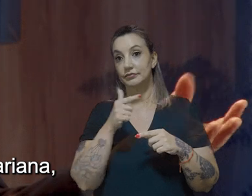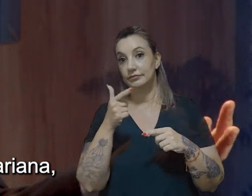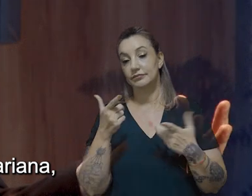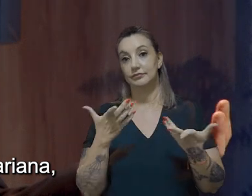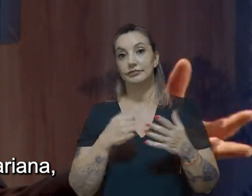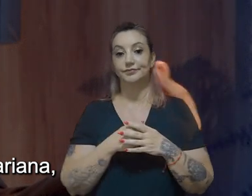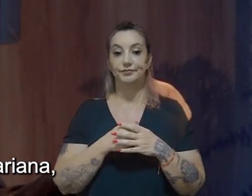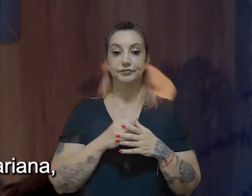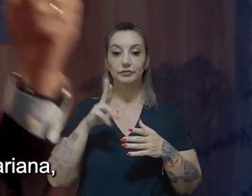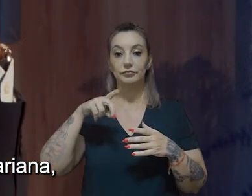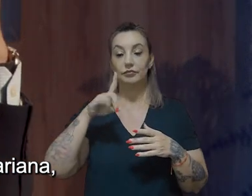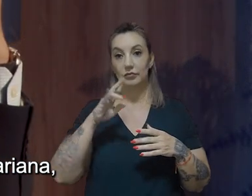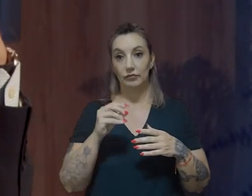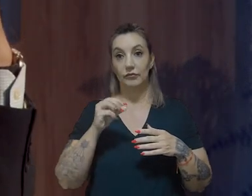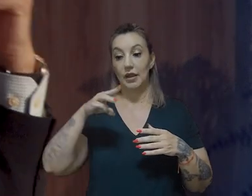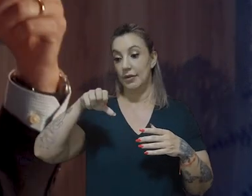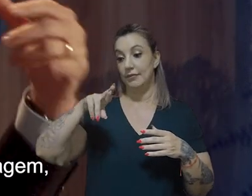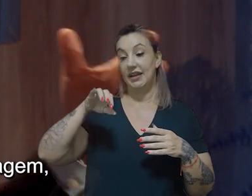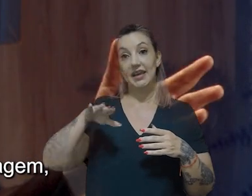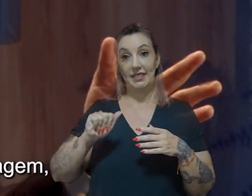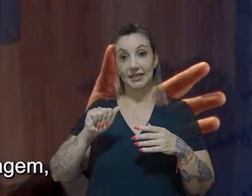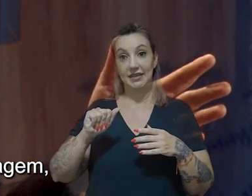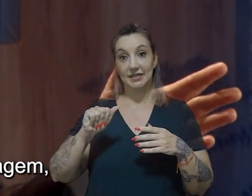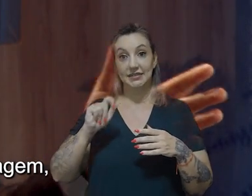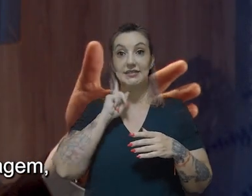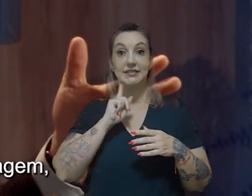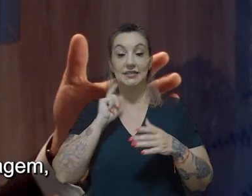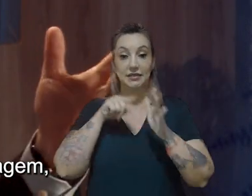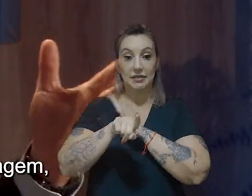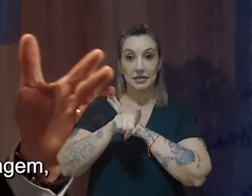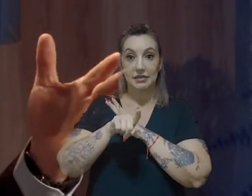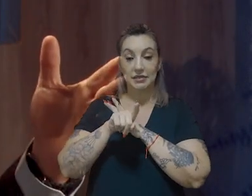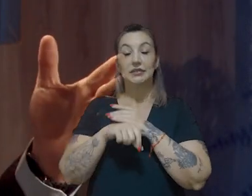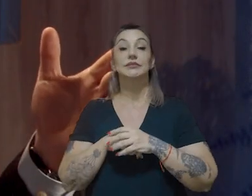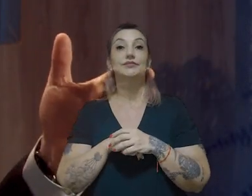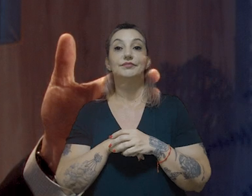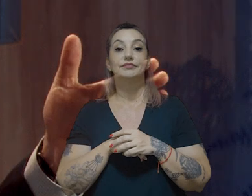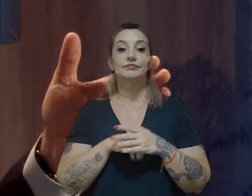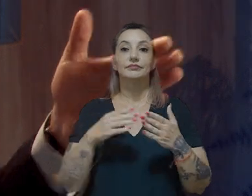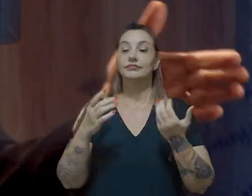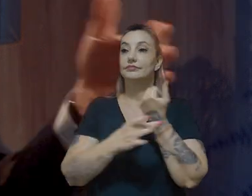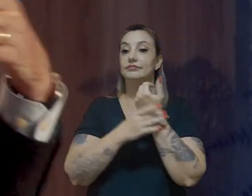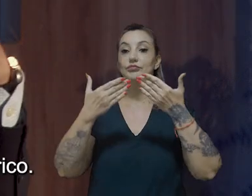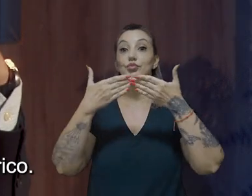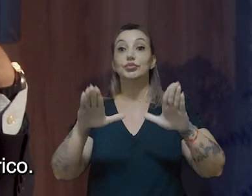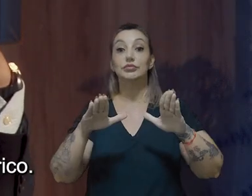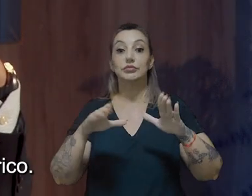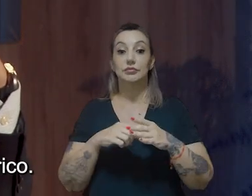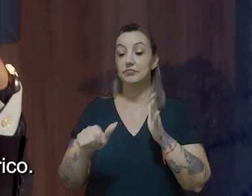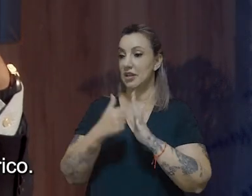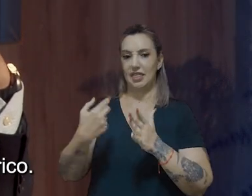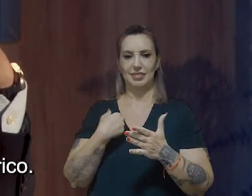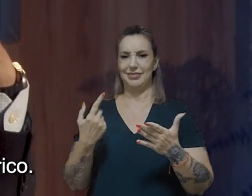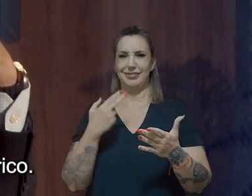Brumadinho e e Mariana Quando Você perguntava pro pessoal de segurança de barragens você falava assim putz e Se romper a barragem a primeira coisa